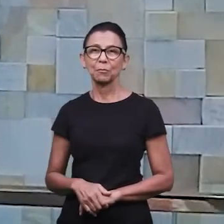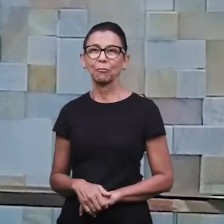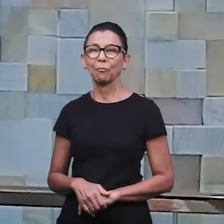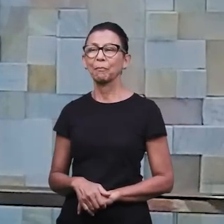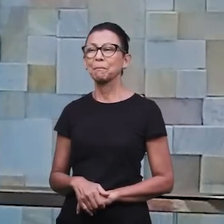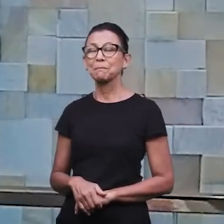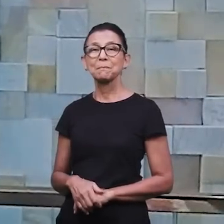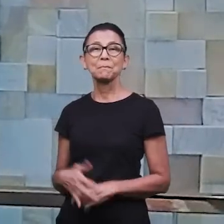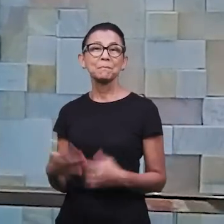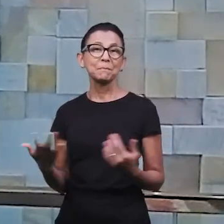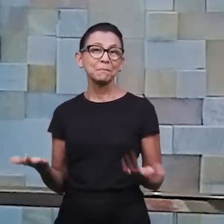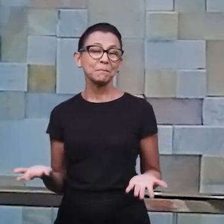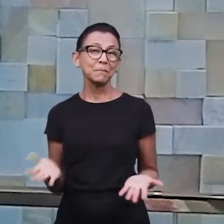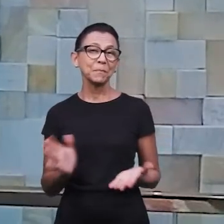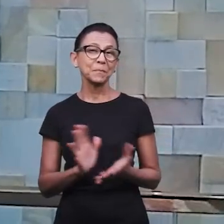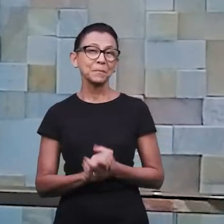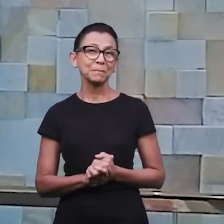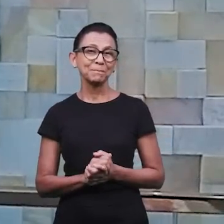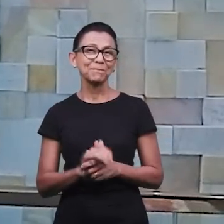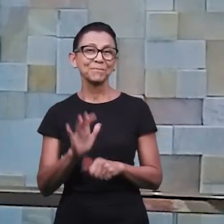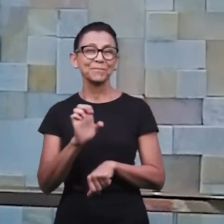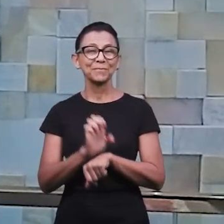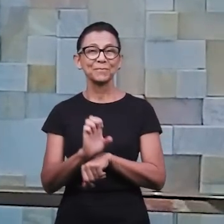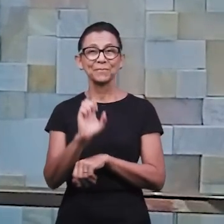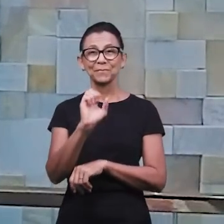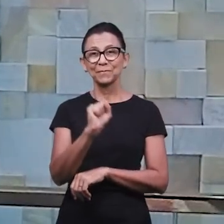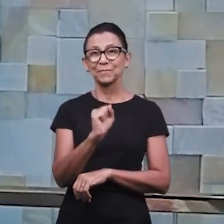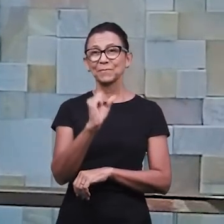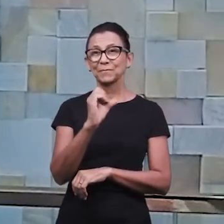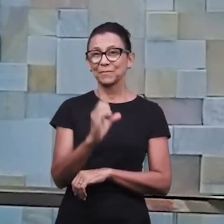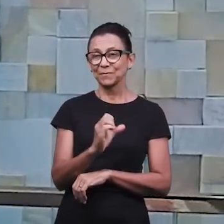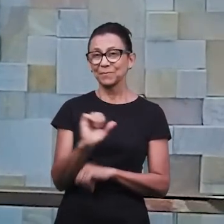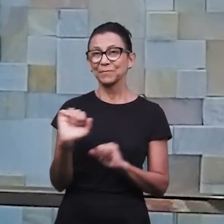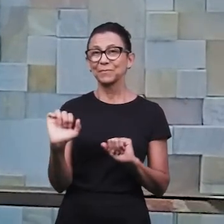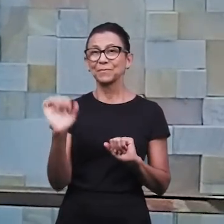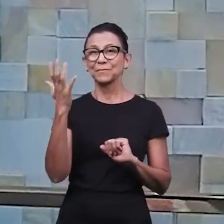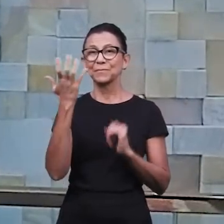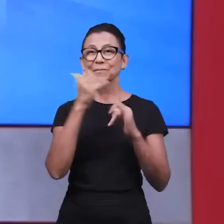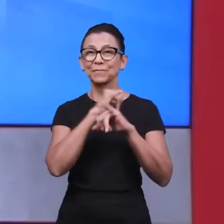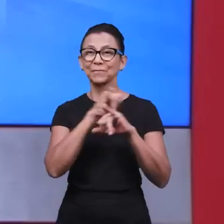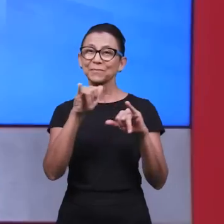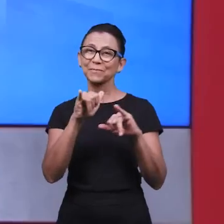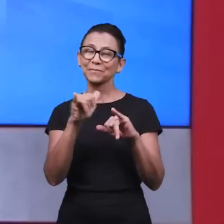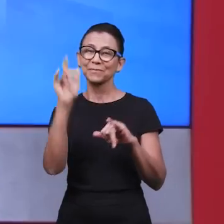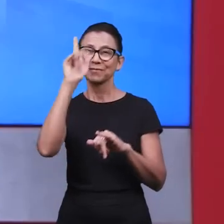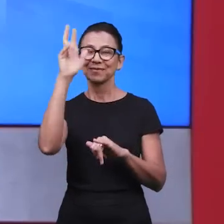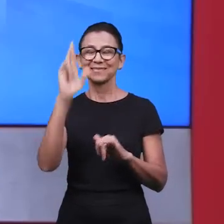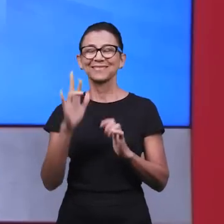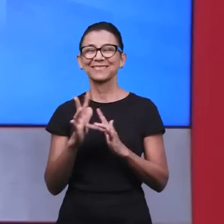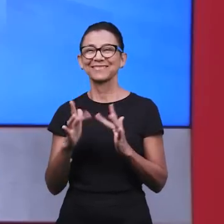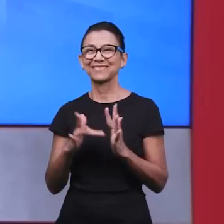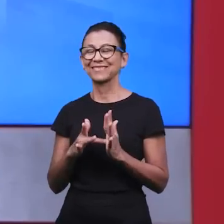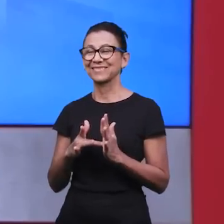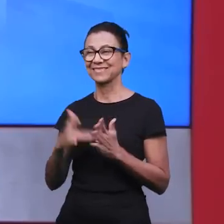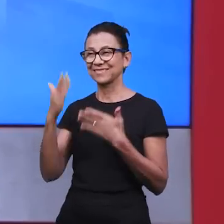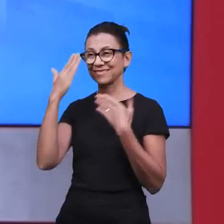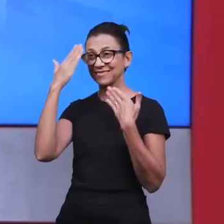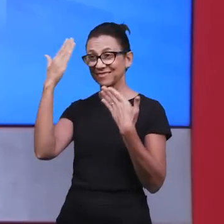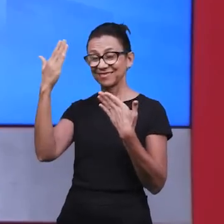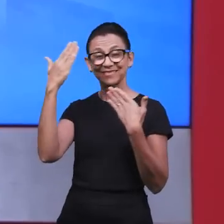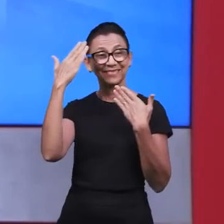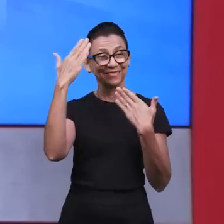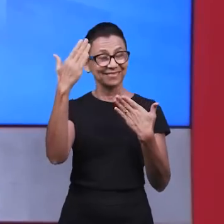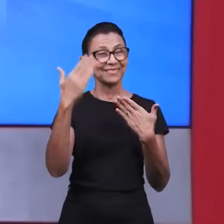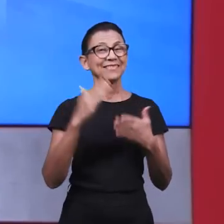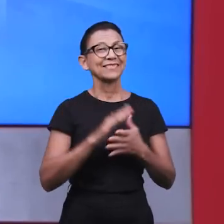as informações do estado de Santa Catarina. A paz do Senhor Jesus. Amém, minha irmã Elisa. Obrigado pelas informações aí de